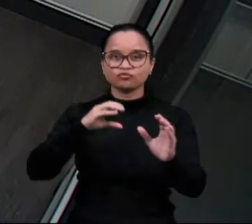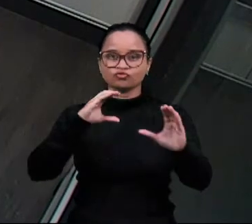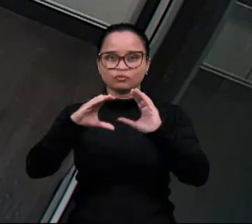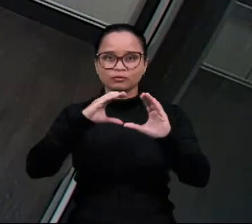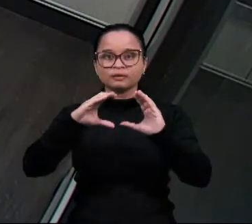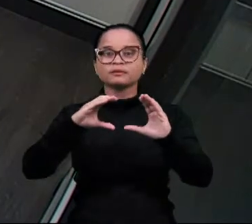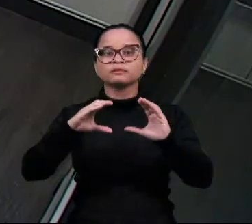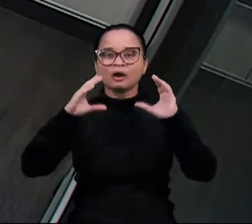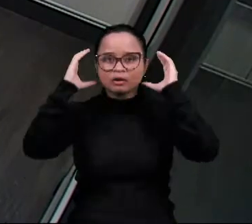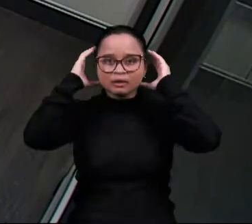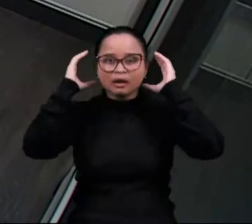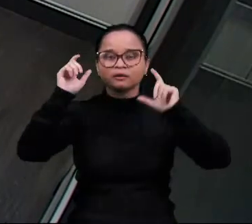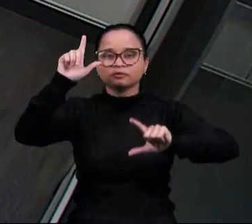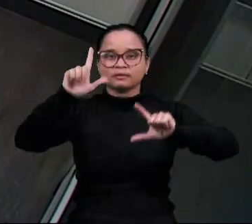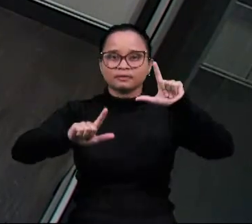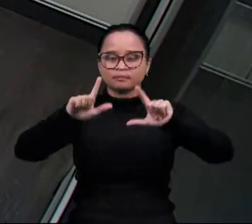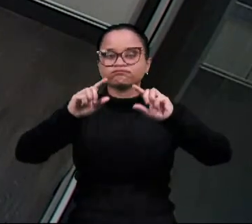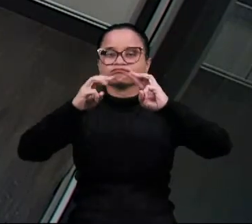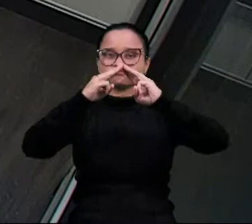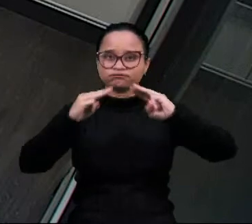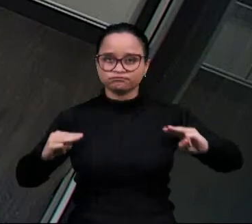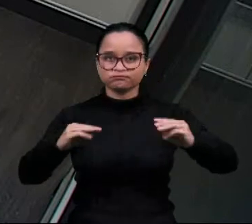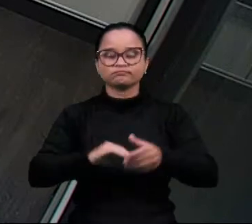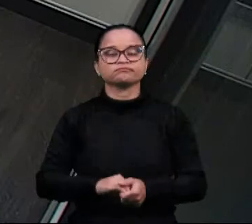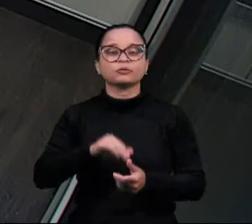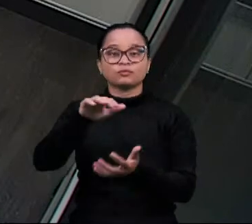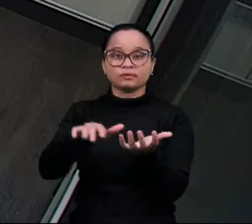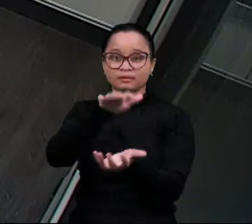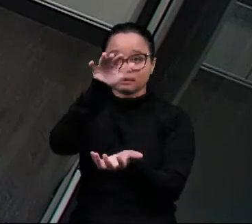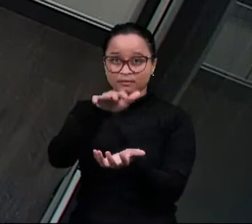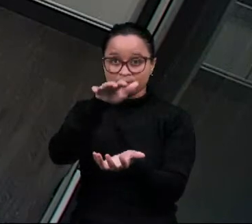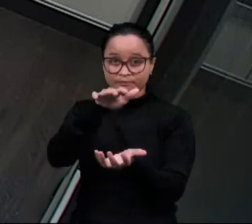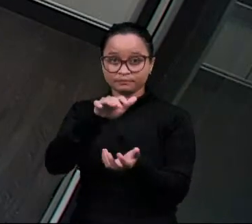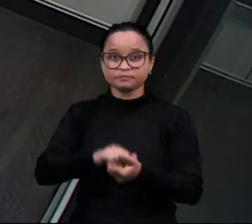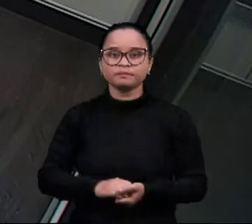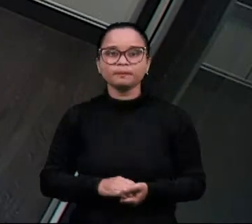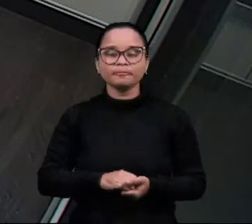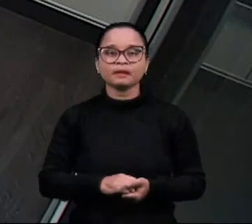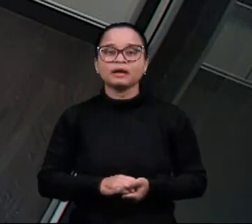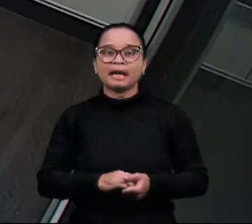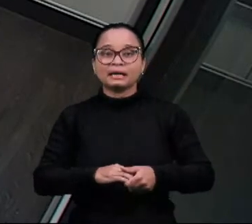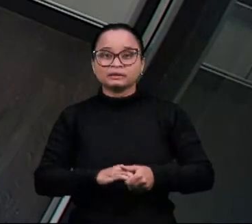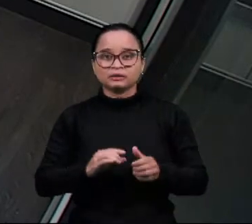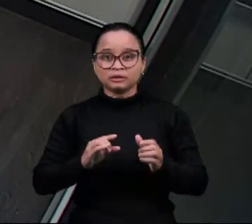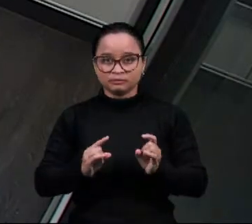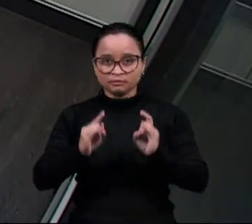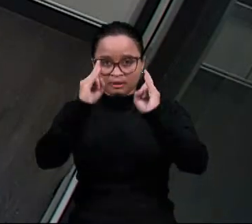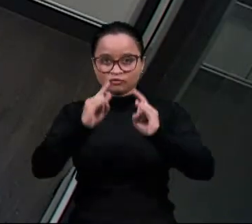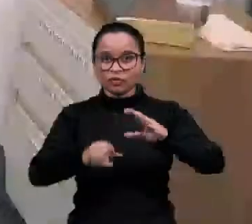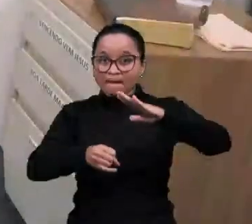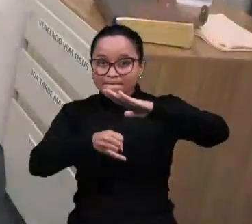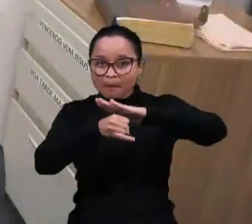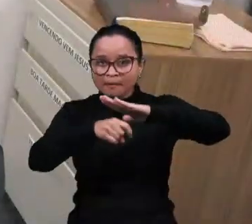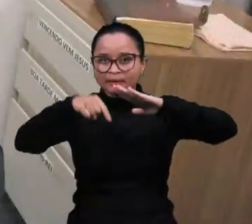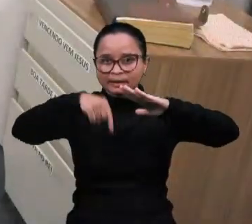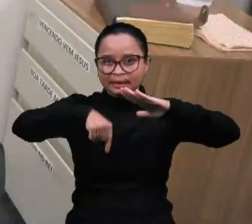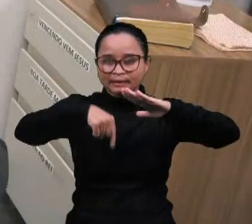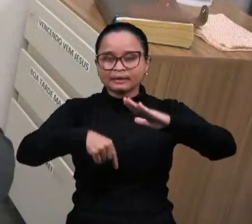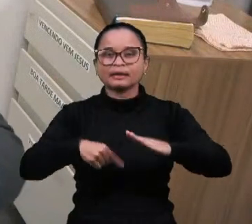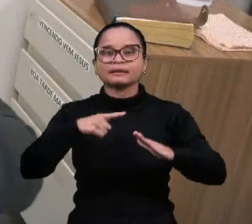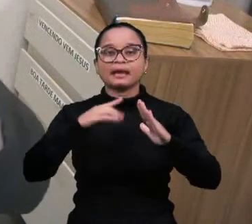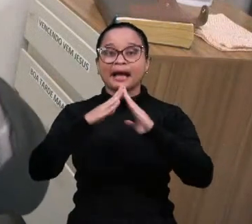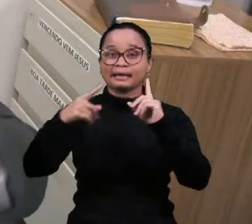onde fica a rádio, TV Web Manaim, o satélite. No primeiro andar, né, no térreo, né, fica a Igreja Cristã Maranata do Plano